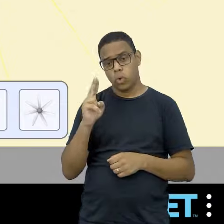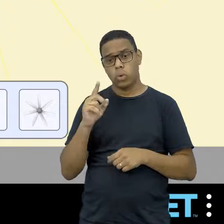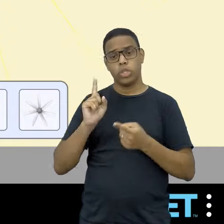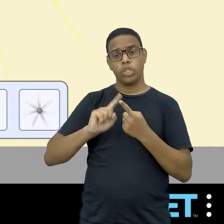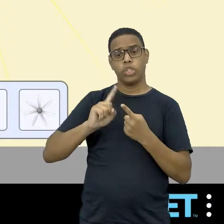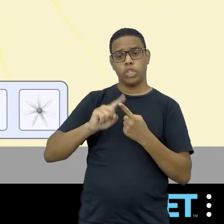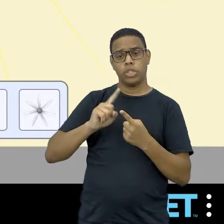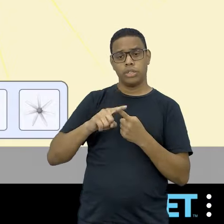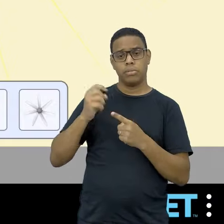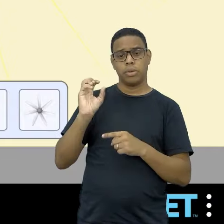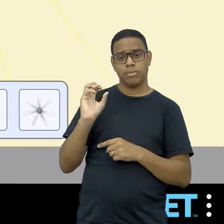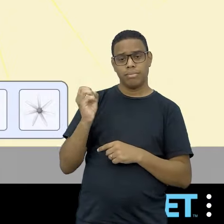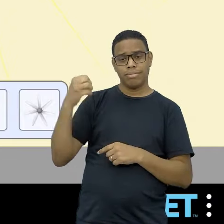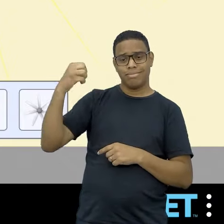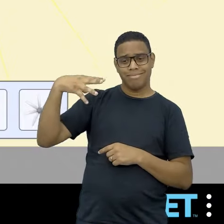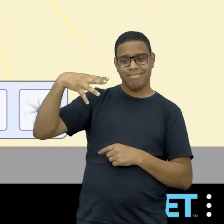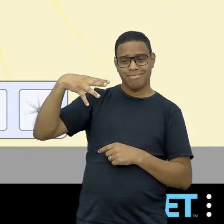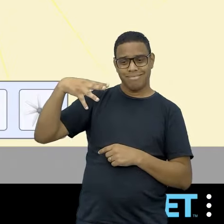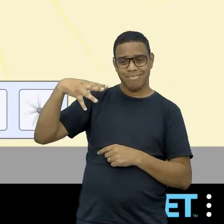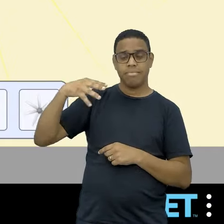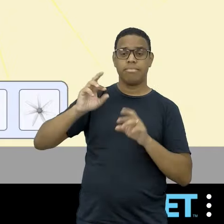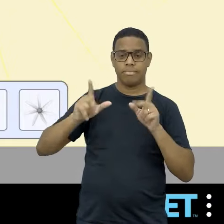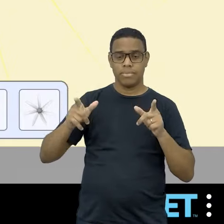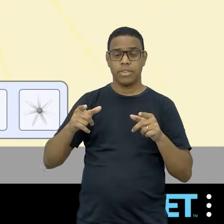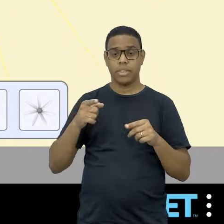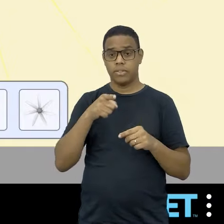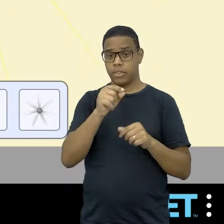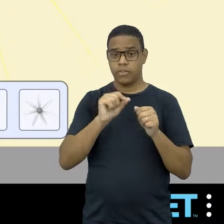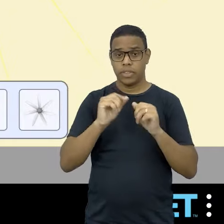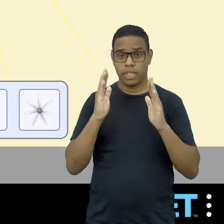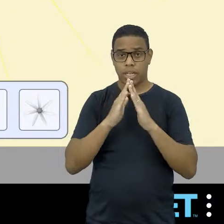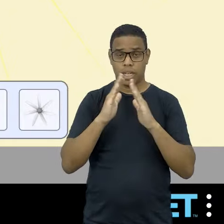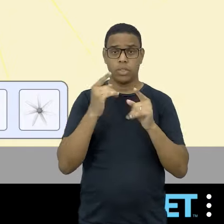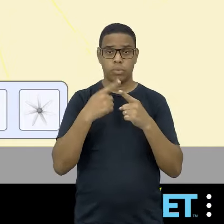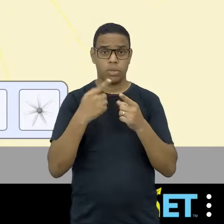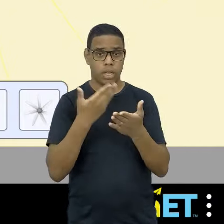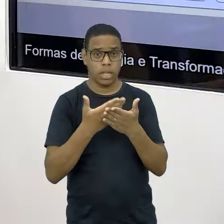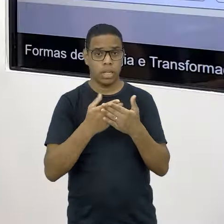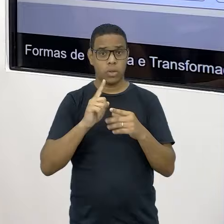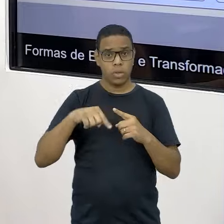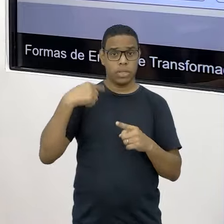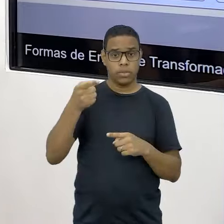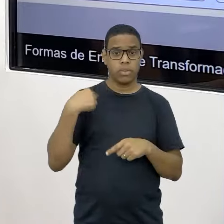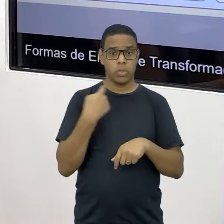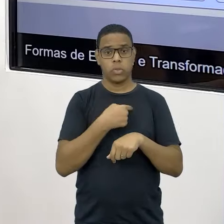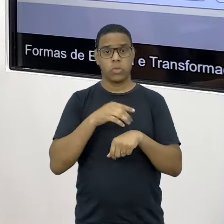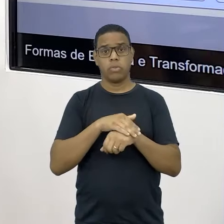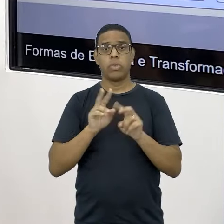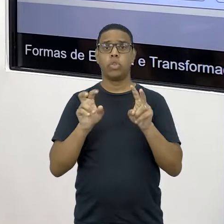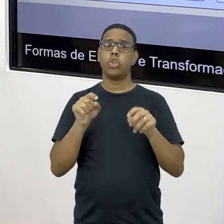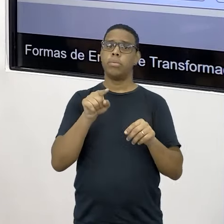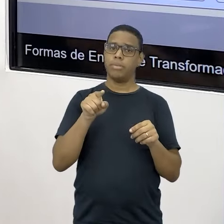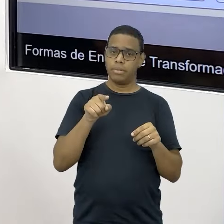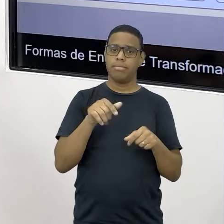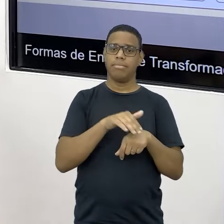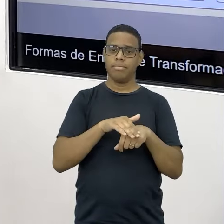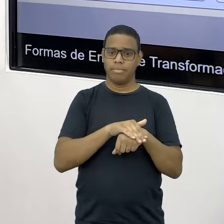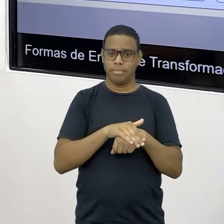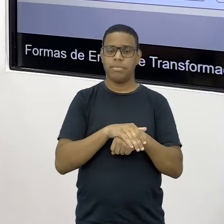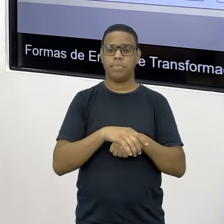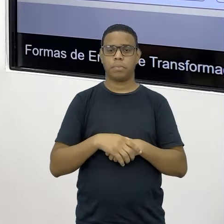de lâmpada, mas você vai ter, o legal era você fazer isso em casa, porque na próxima aula a gente queria conversar a respeito disso, né? Fazer